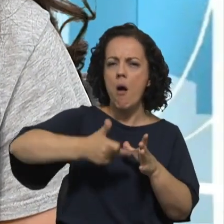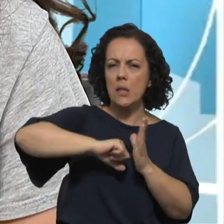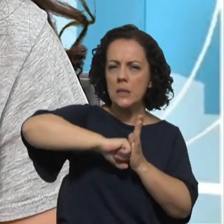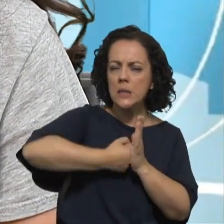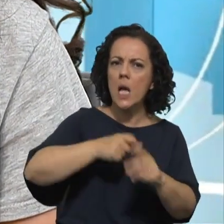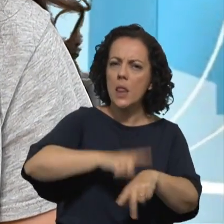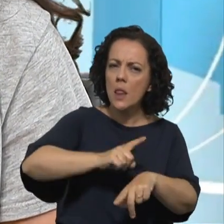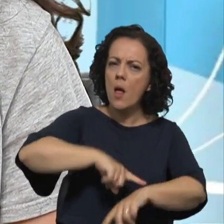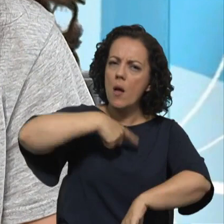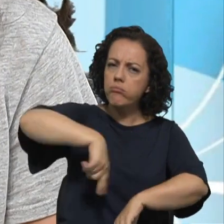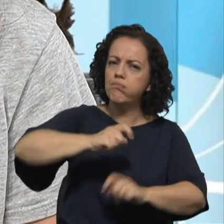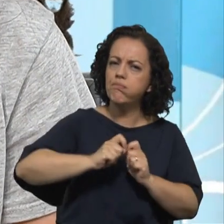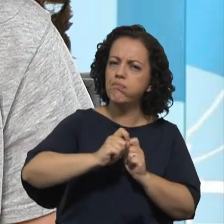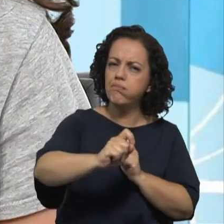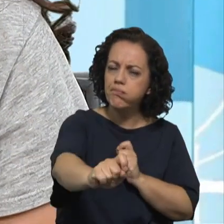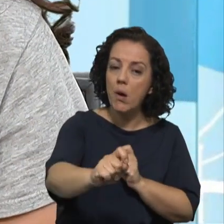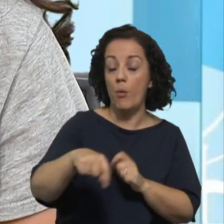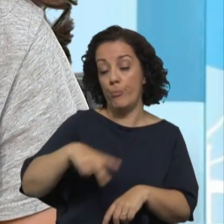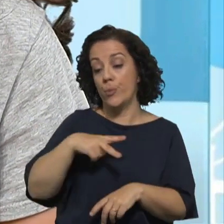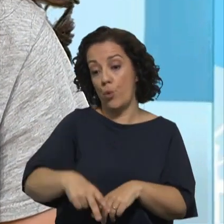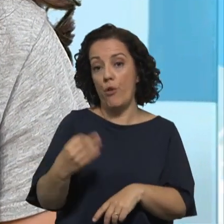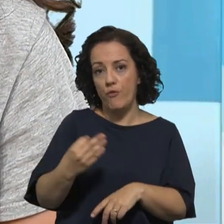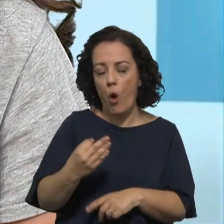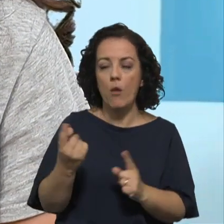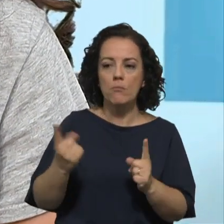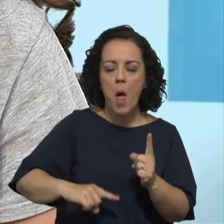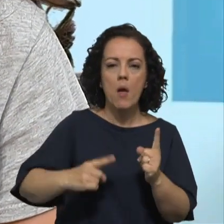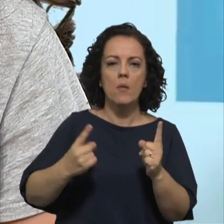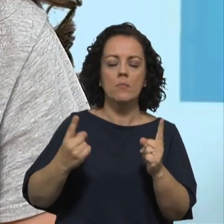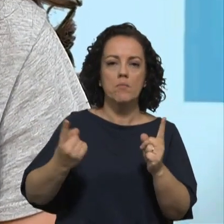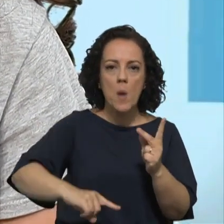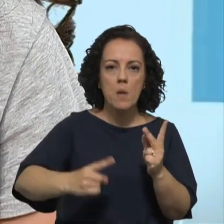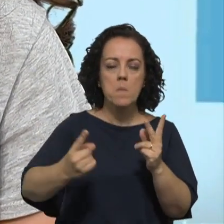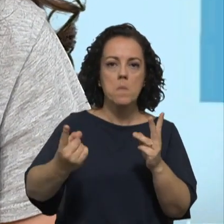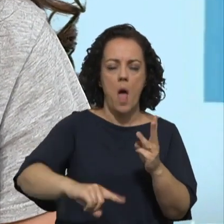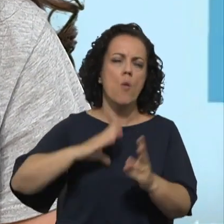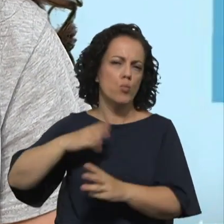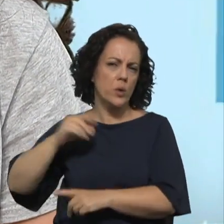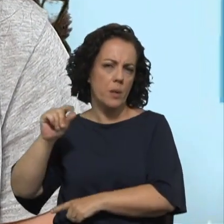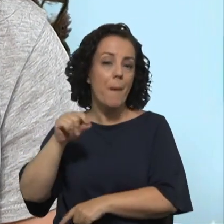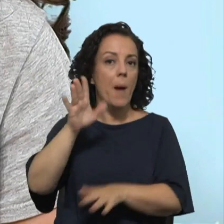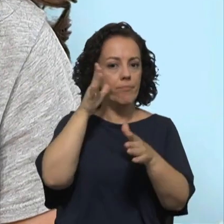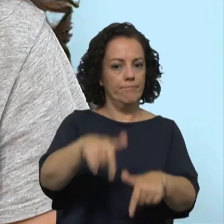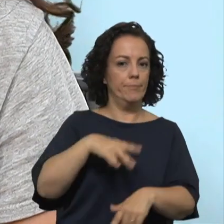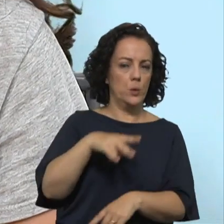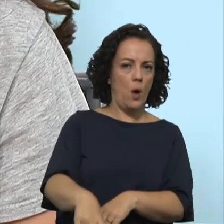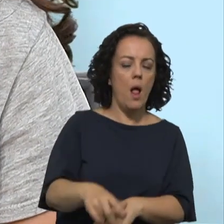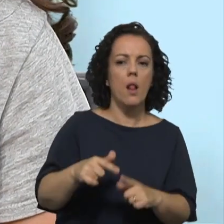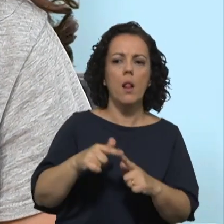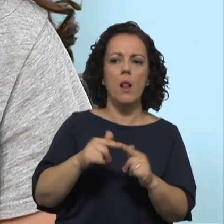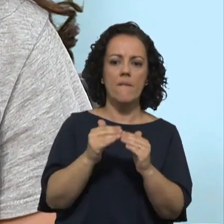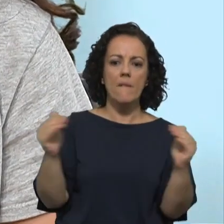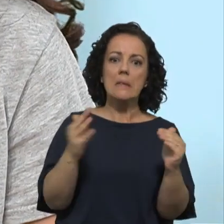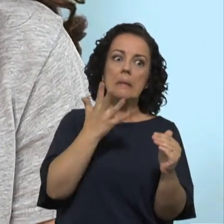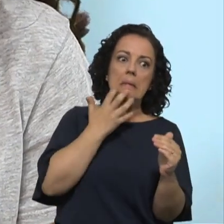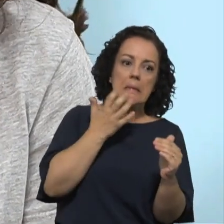Estamos a falar de consecutivos, no caso de Portugal e também a nível mundial, mas focamos no caso de Portugal, confinamentos e estados de emergência sucessivos,